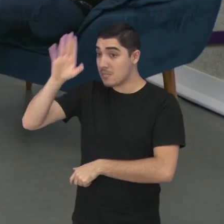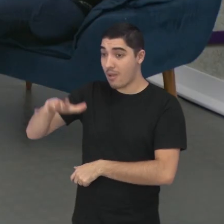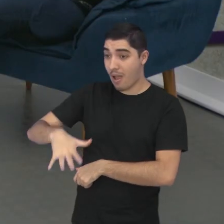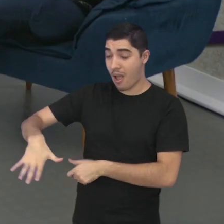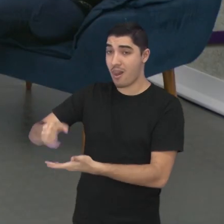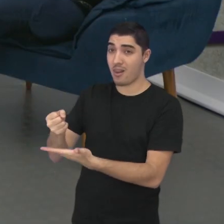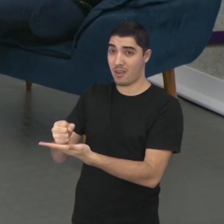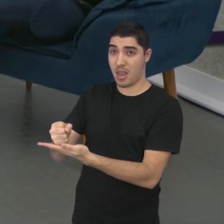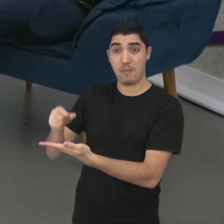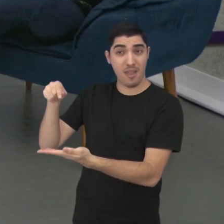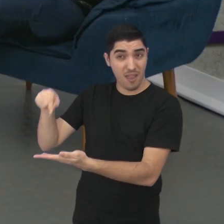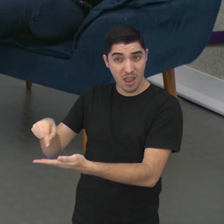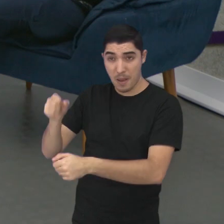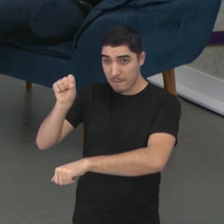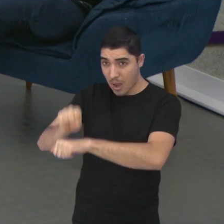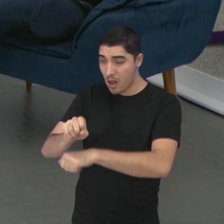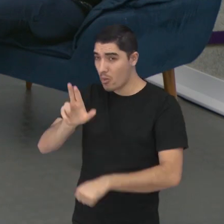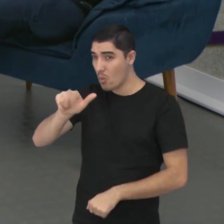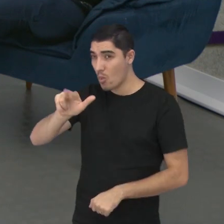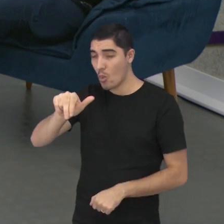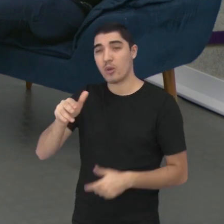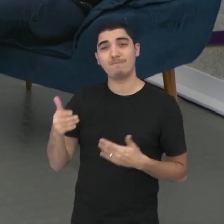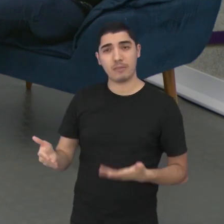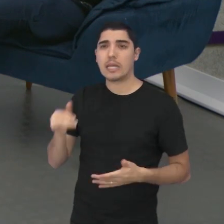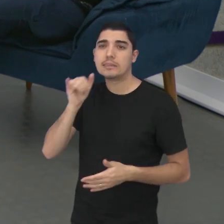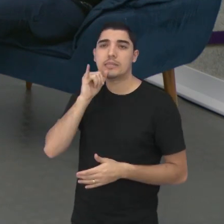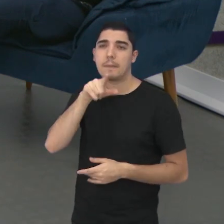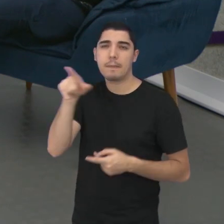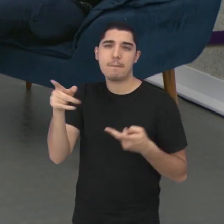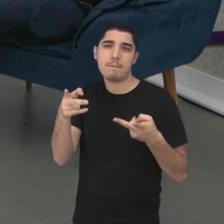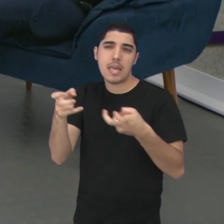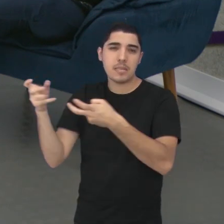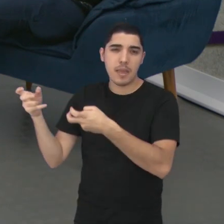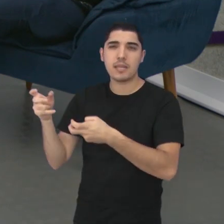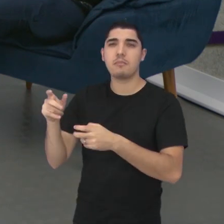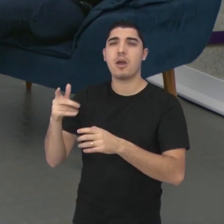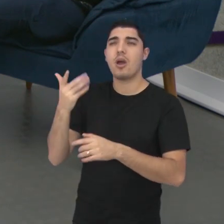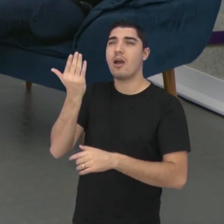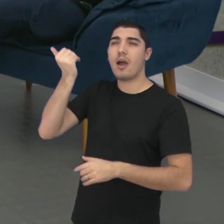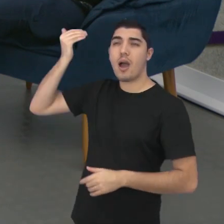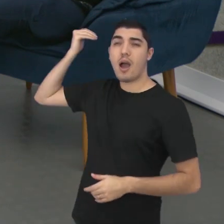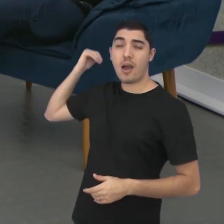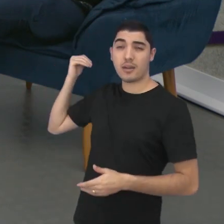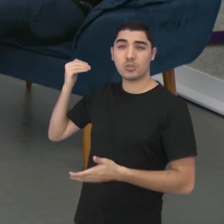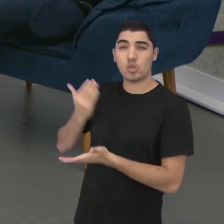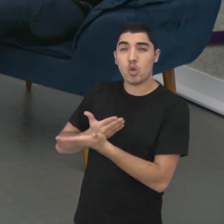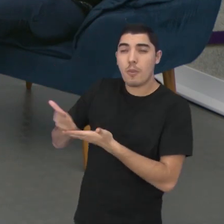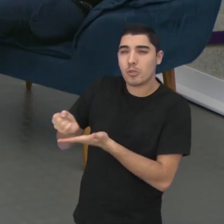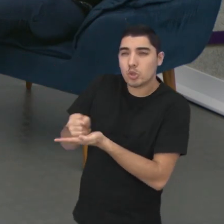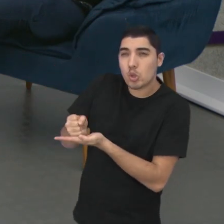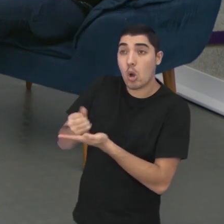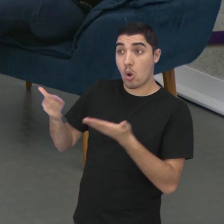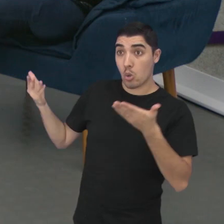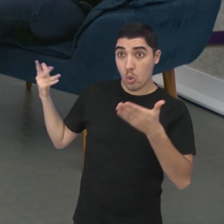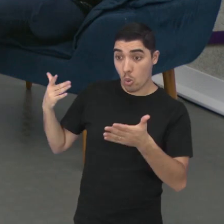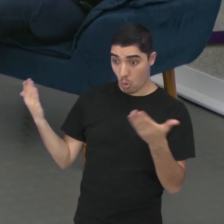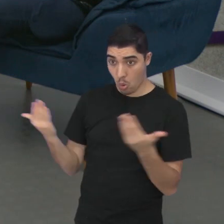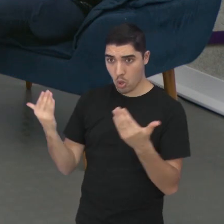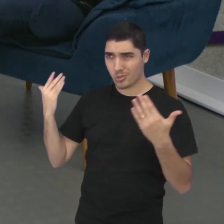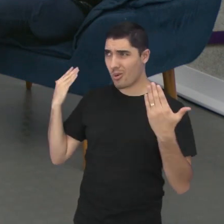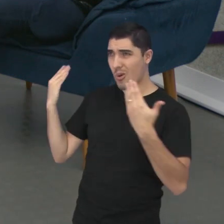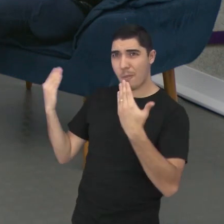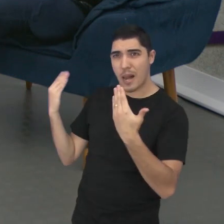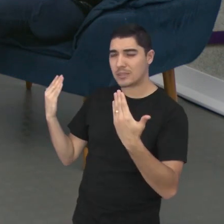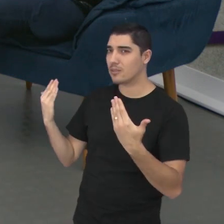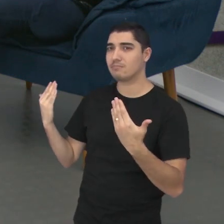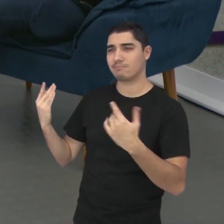de games. A área de games é uma área que não para. Se a gente for olhar lá os jogos de 8 bits, quando começaram no passado, e comparar com os jogos de